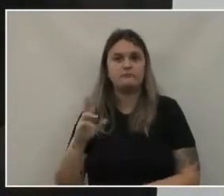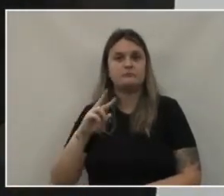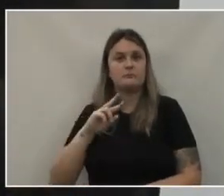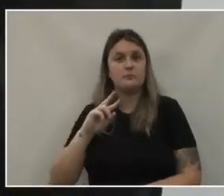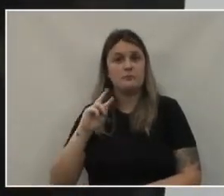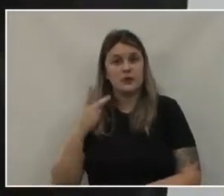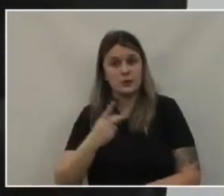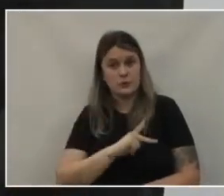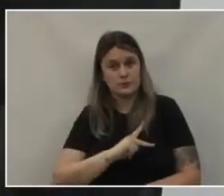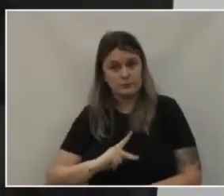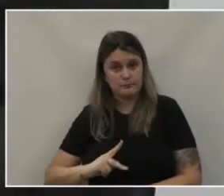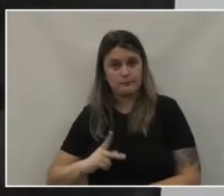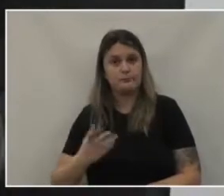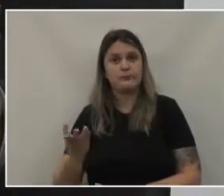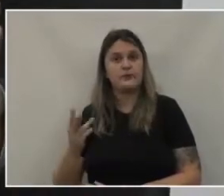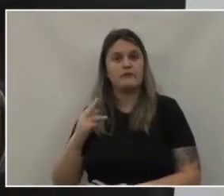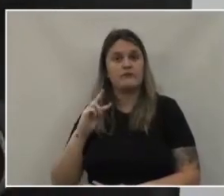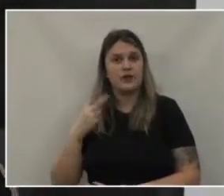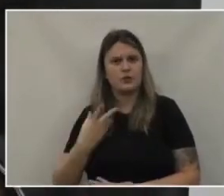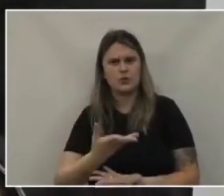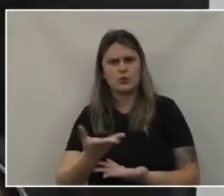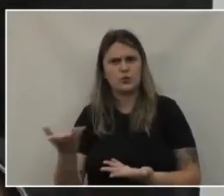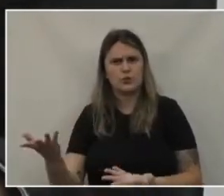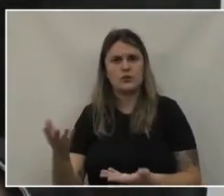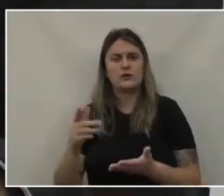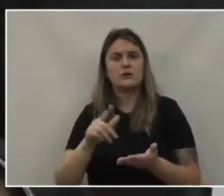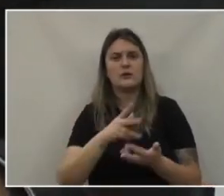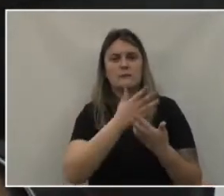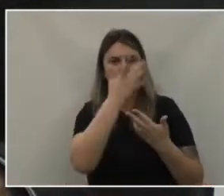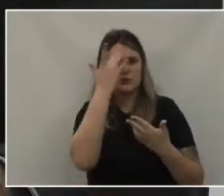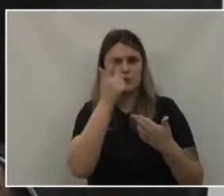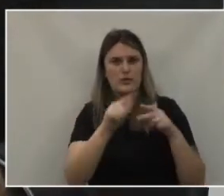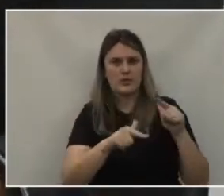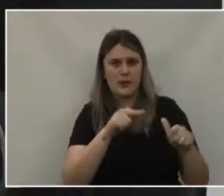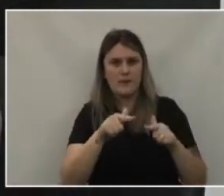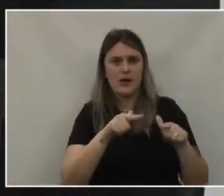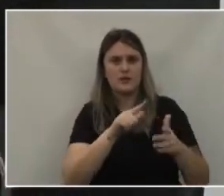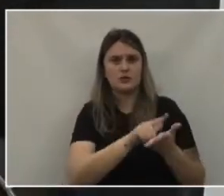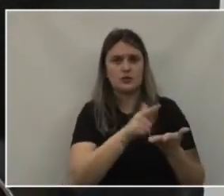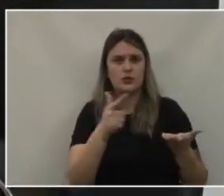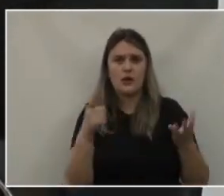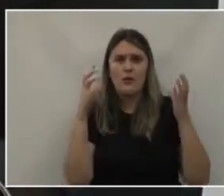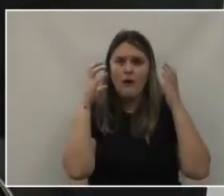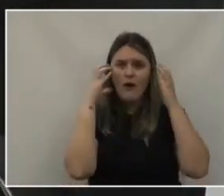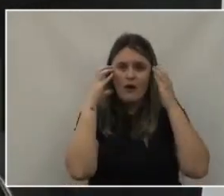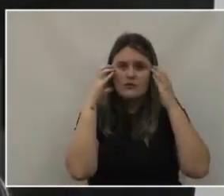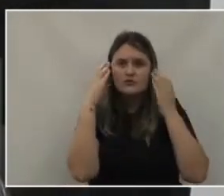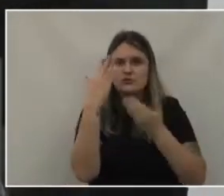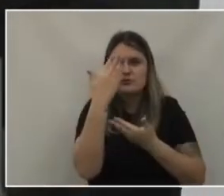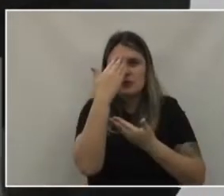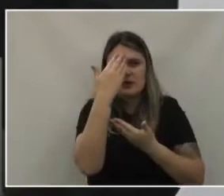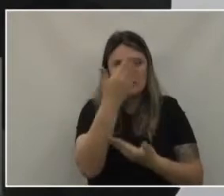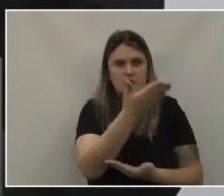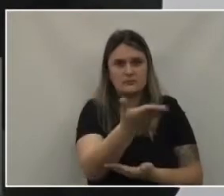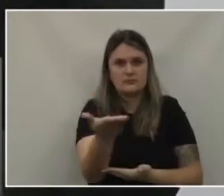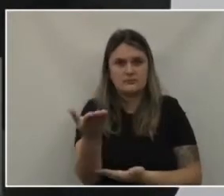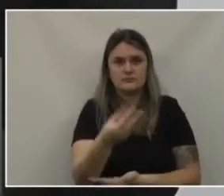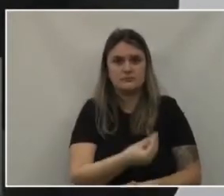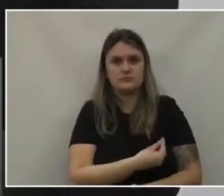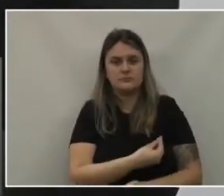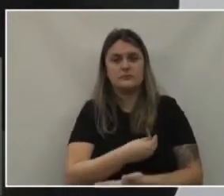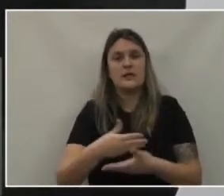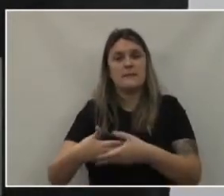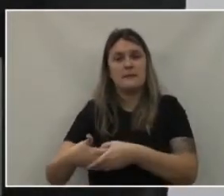presidente, mesa, colegas vereadores, imprensa falada escrita, internautas, público aqui presentes. Eu queria dar